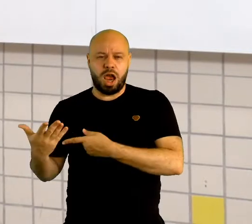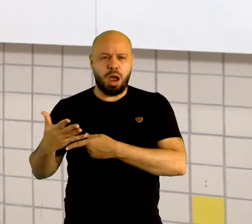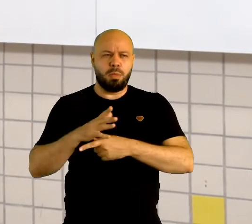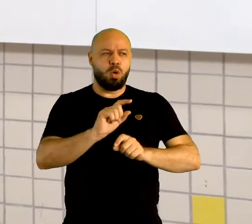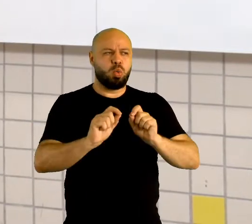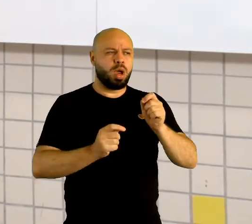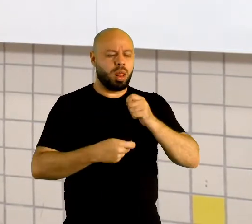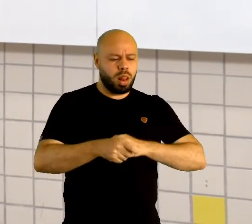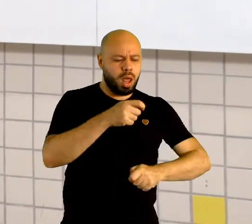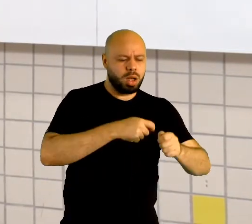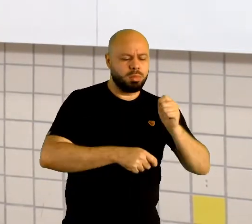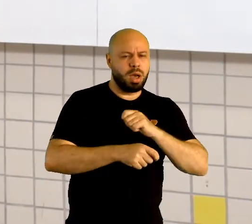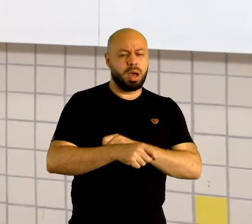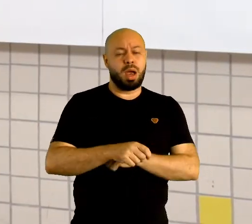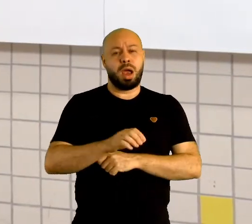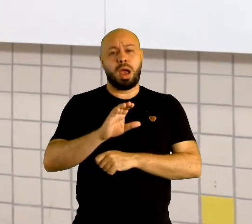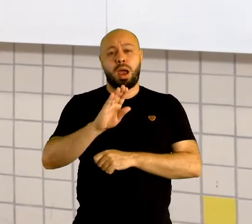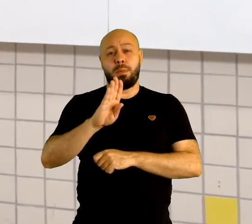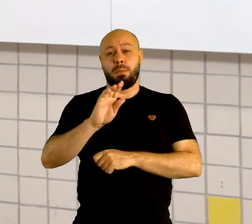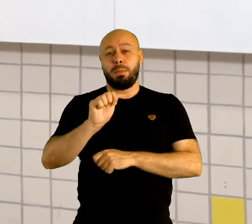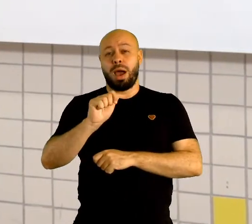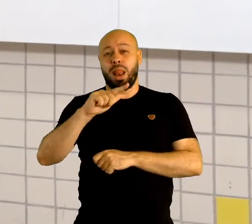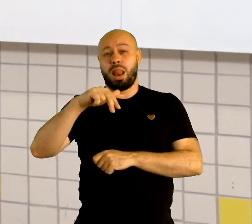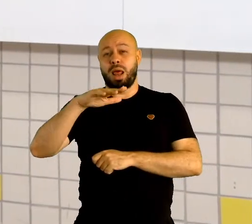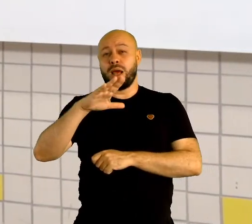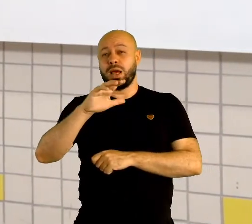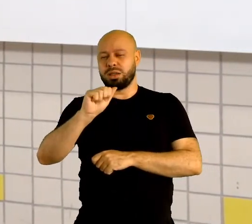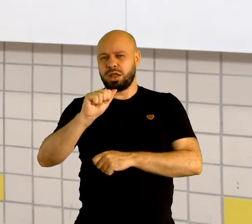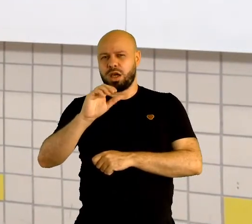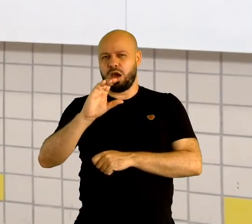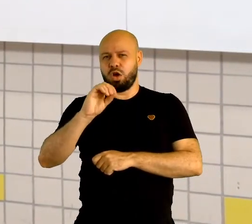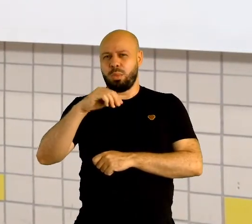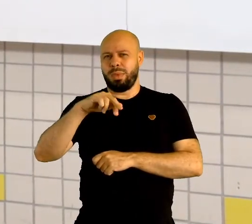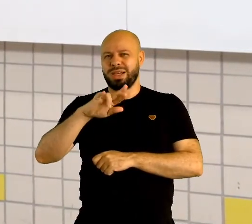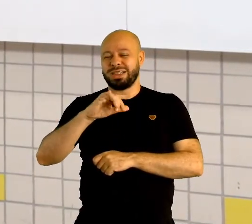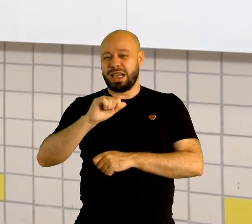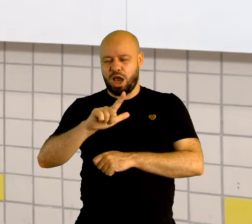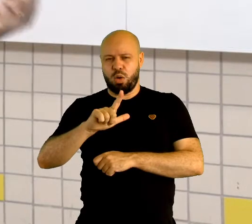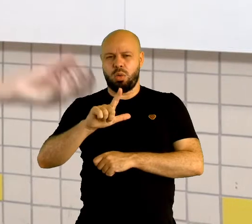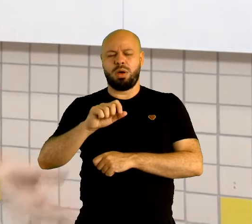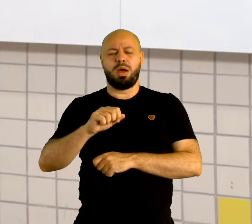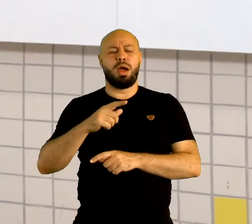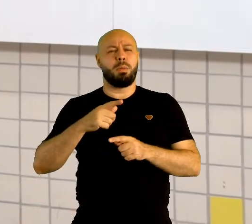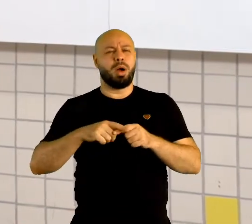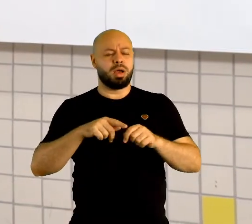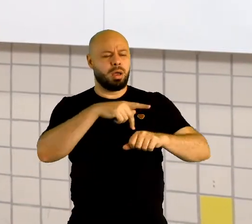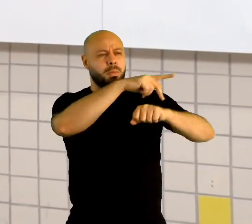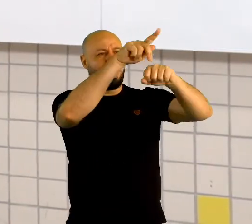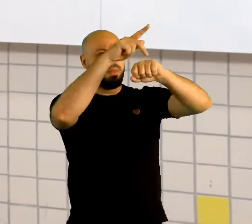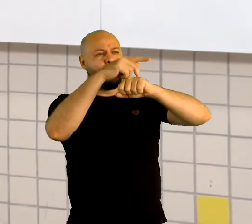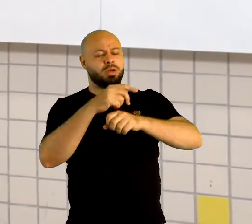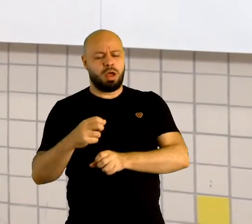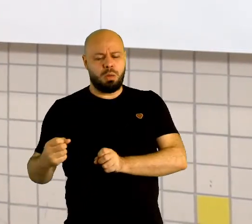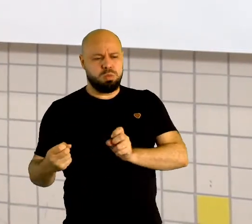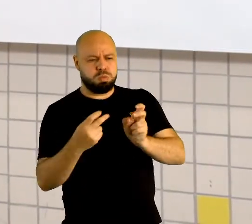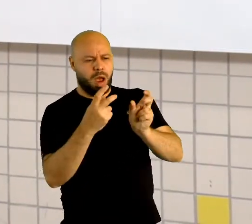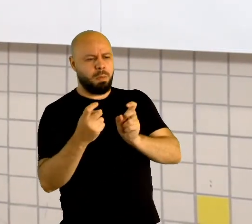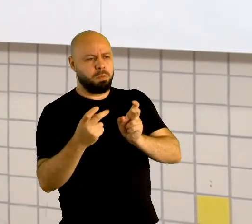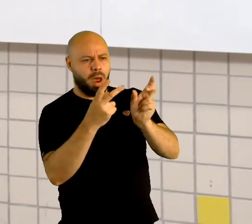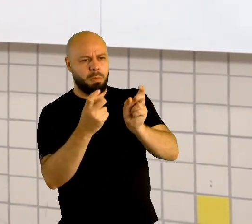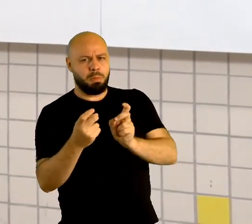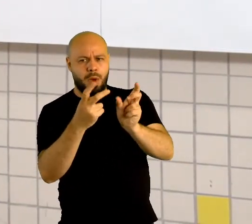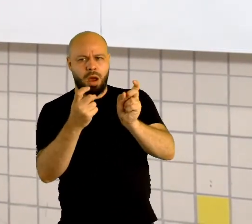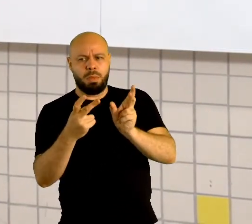porque agora o país ele começa a vender mais produtos, né, para outros países e comprar